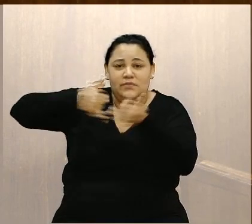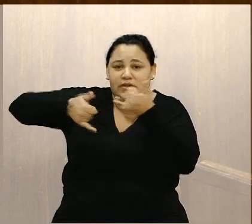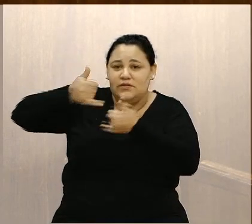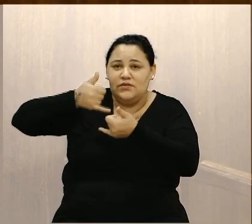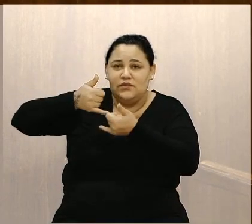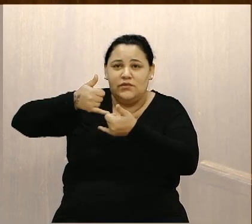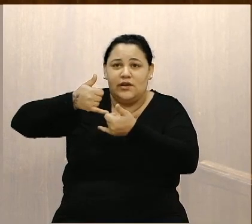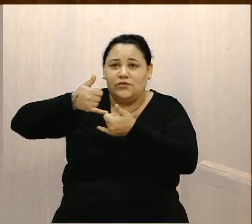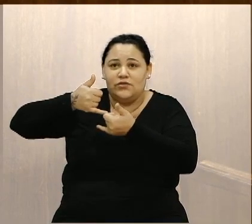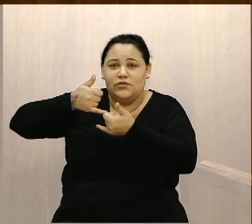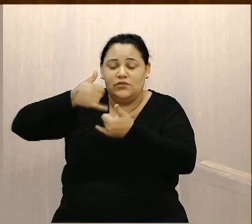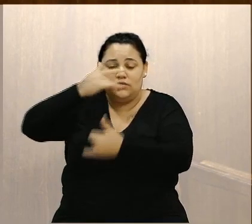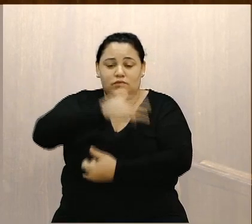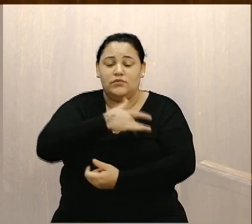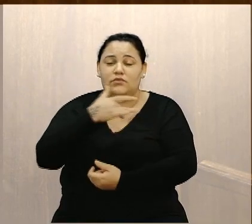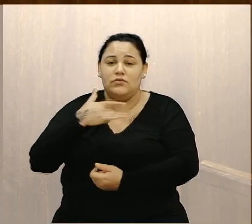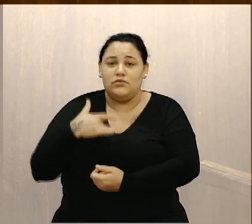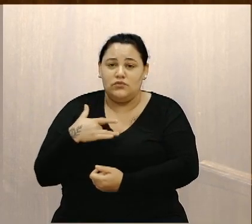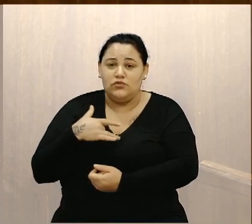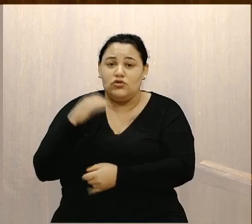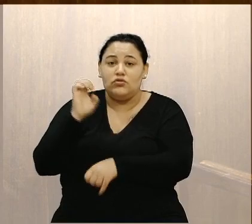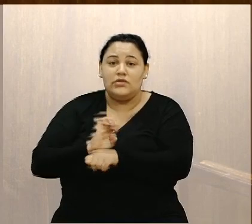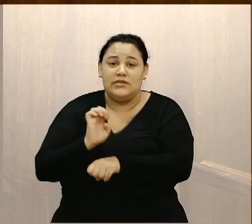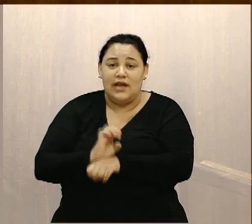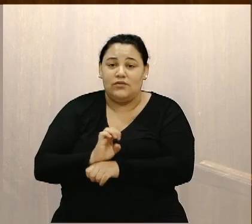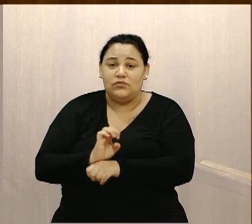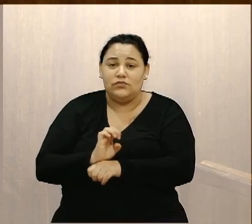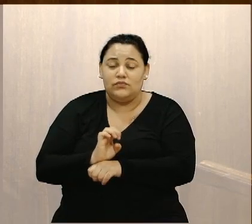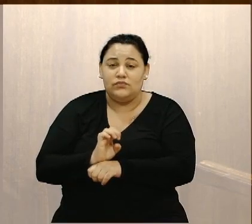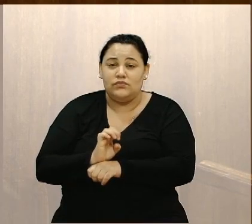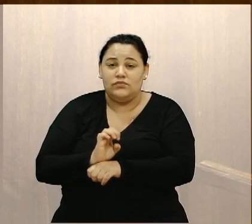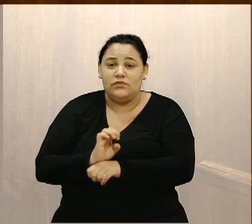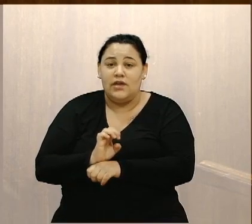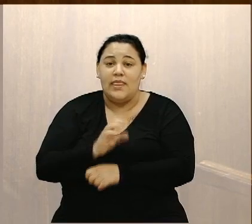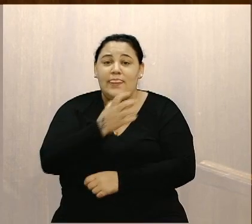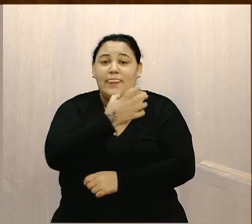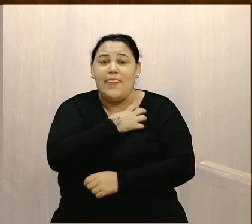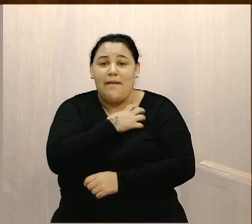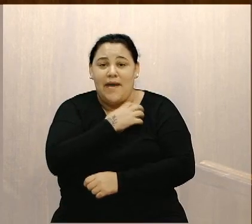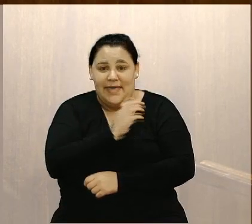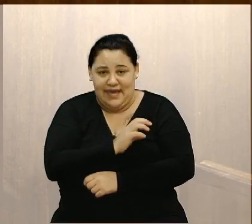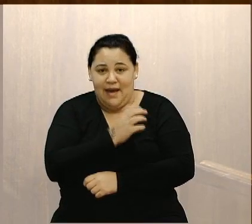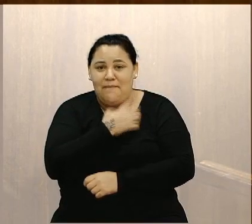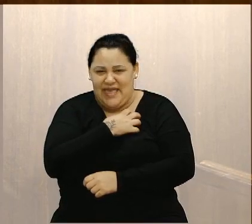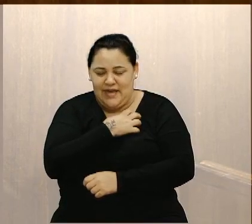em Saúde do Estado da Bahia, e ele trabalha com